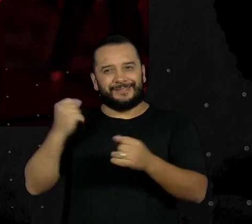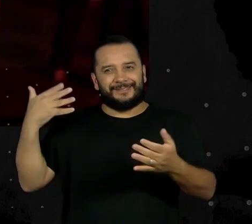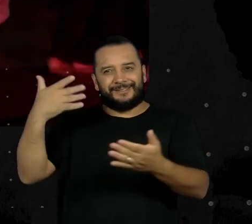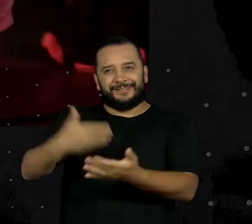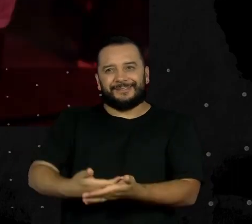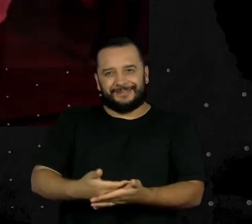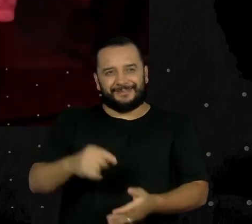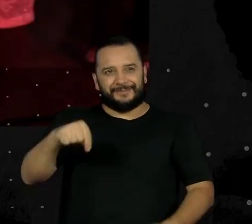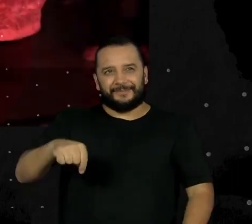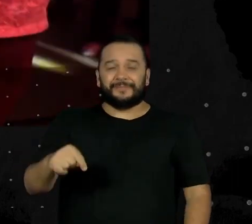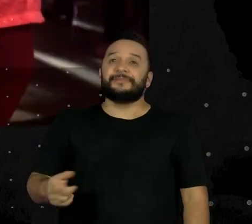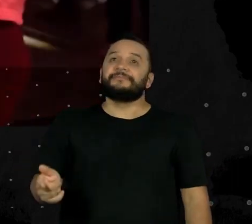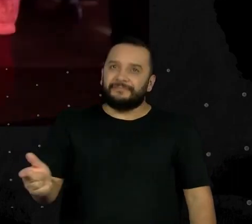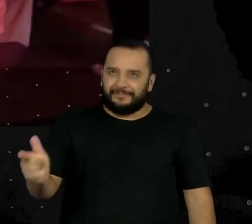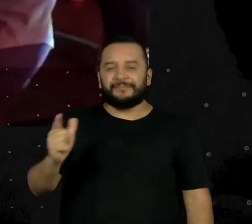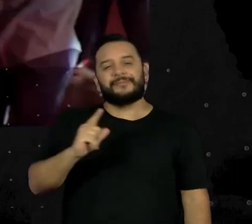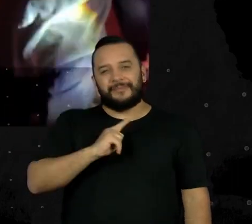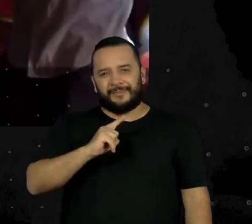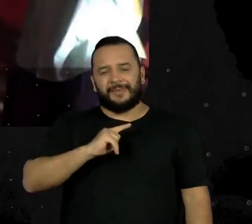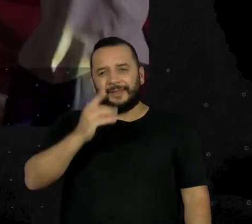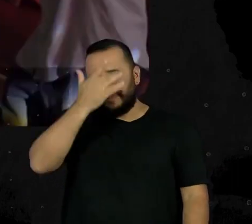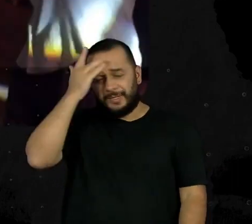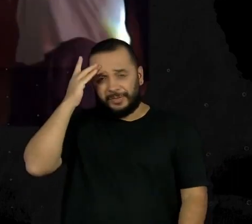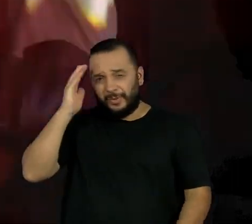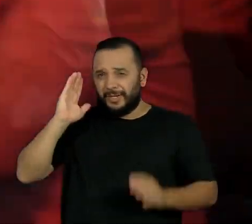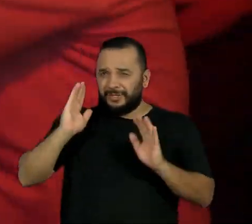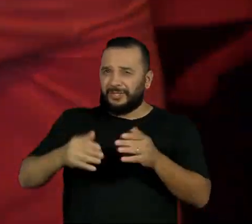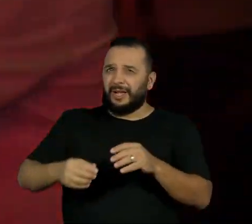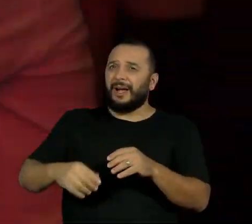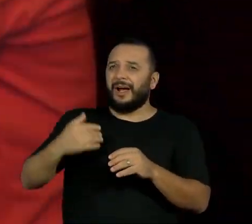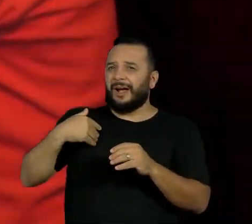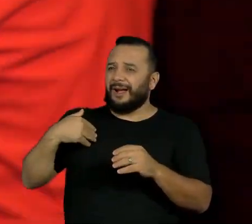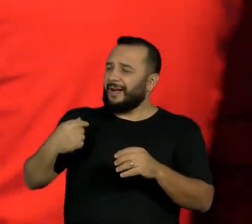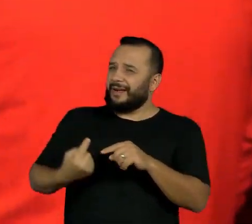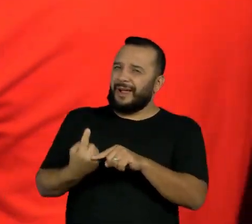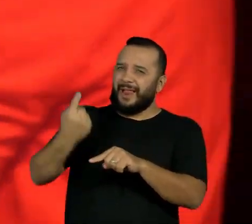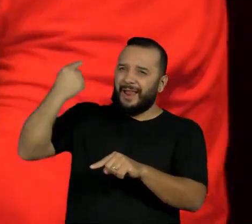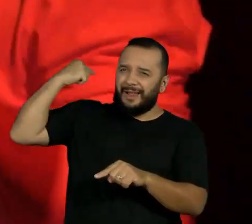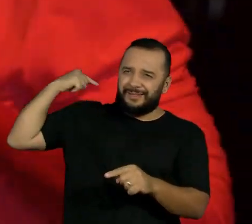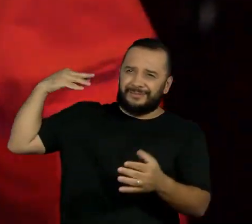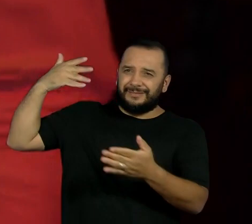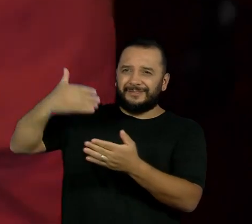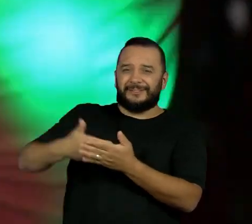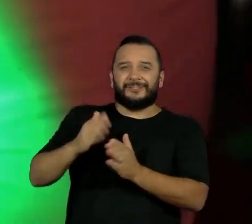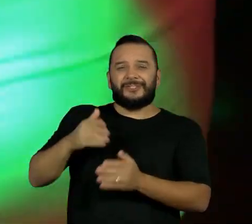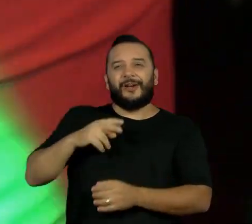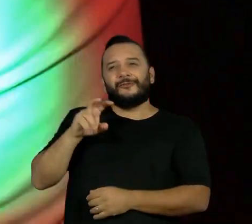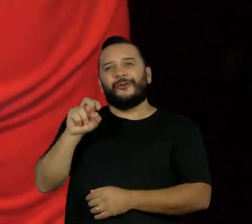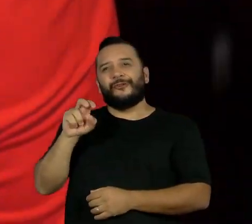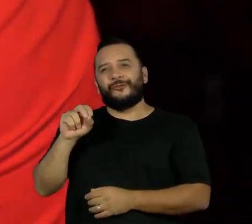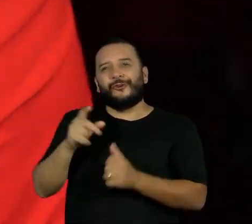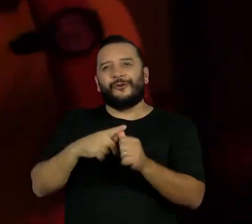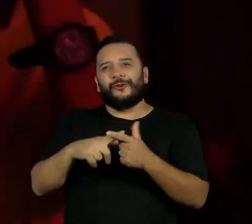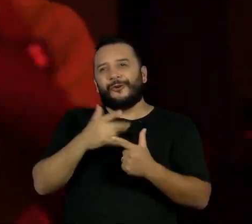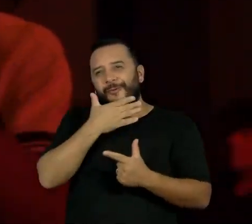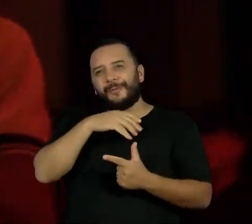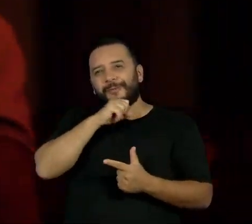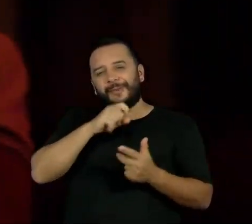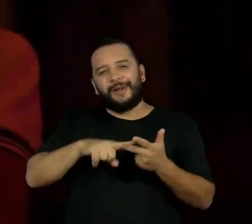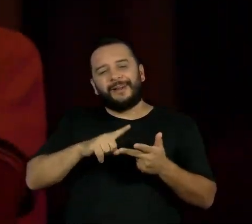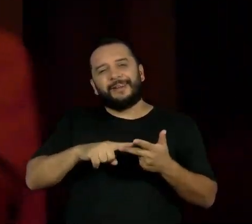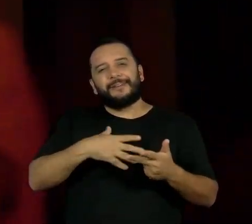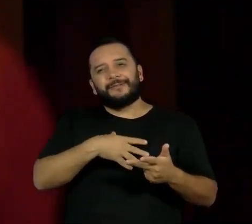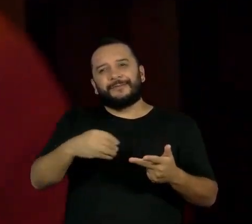discoteca para público mais antigos, poderia resumir entre avô, pai, filhos,